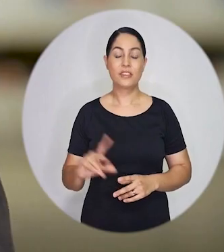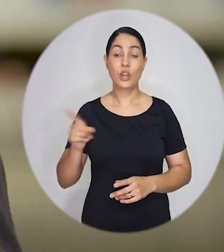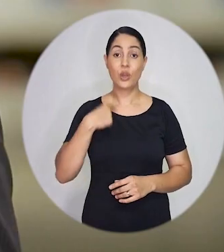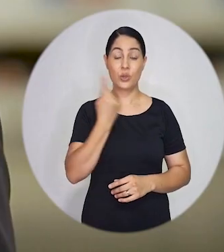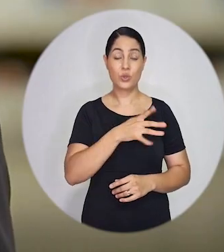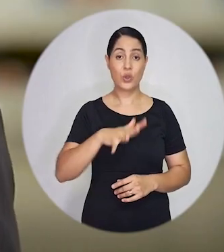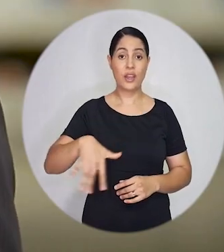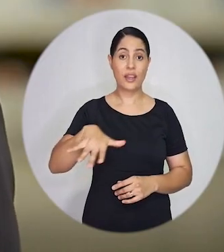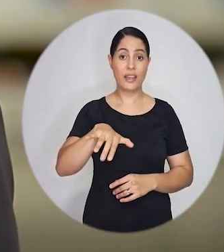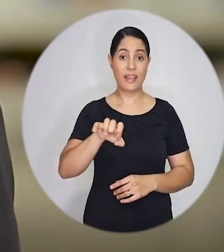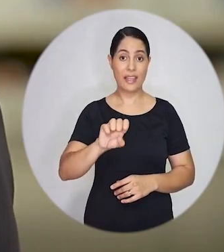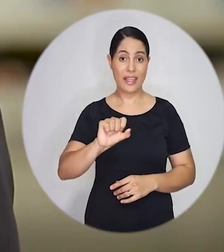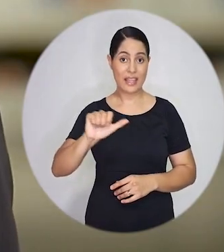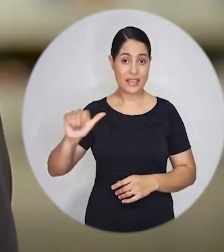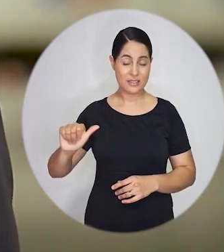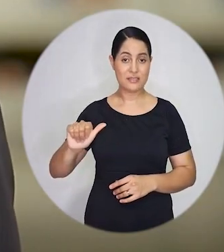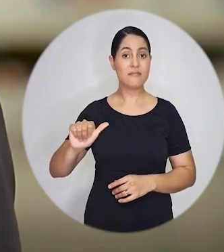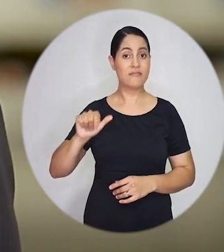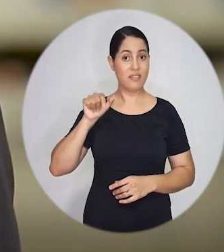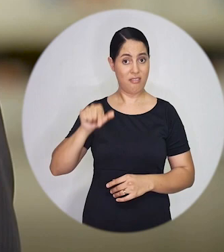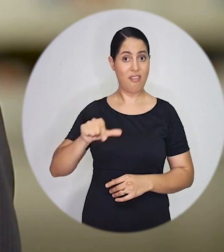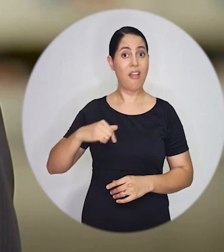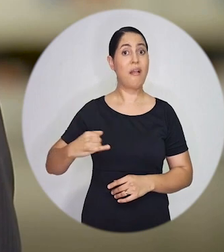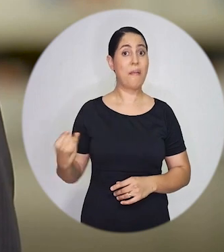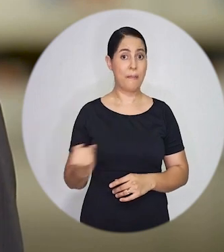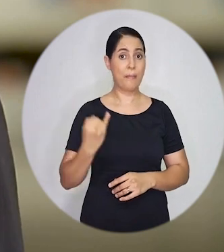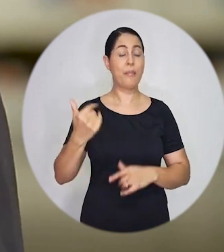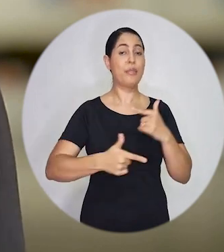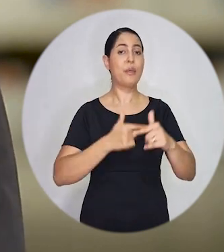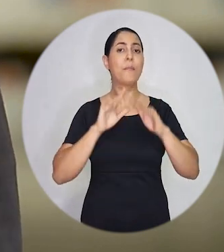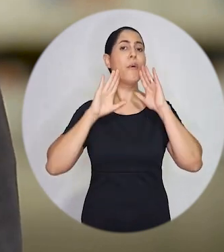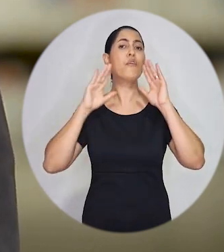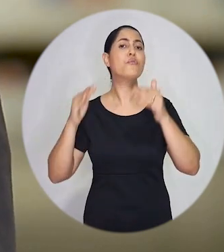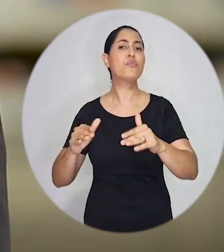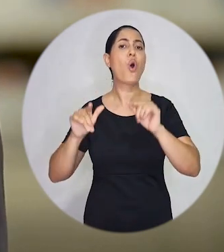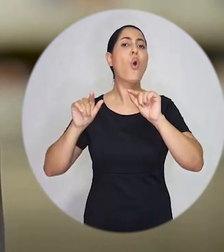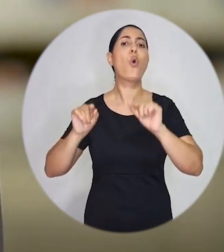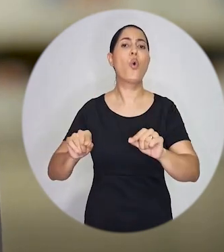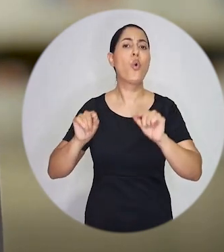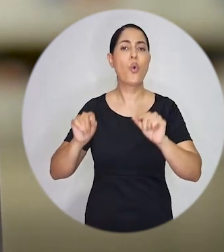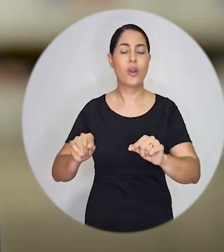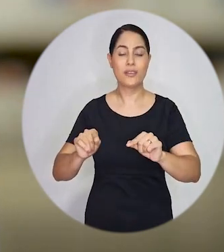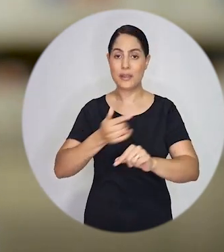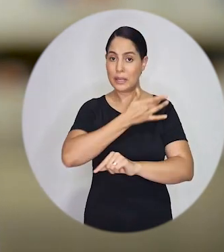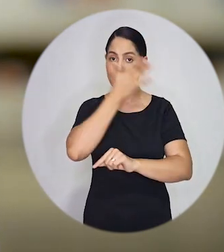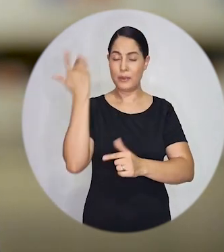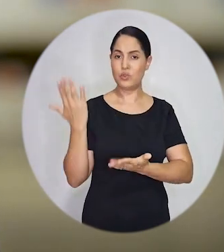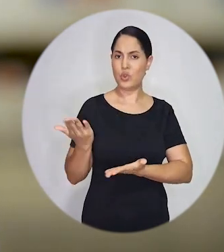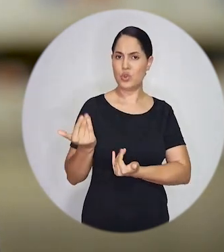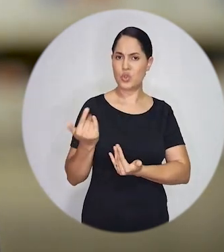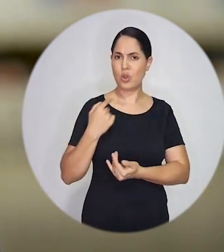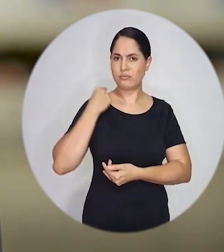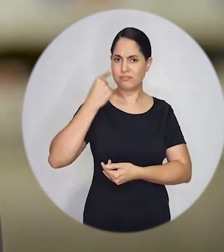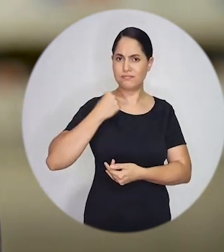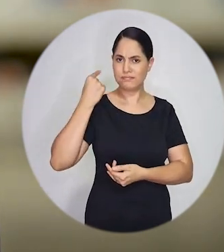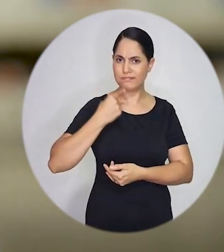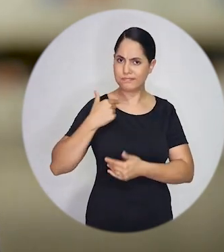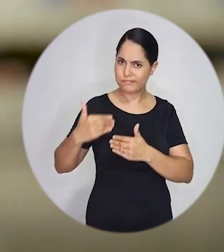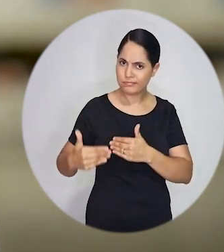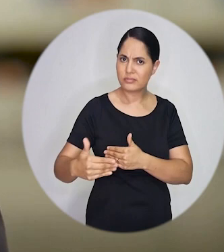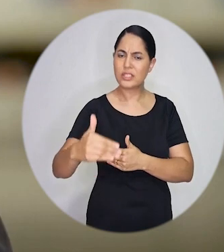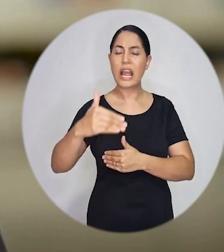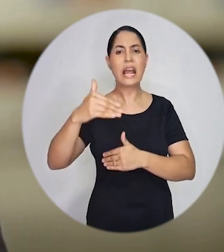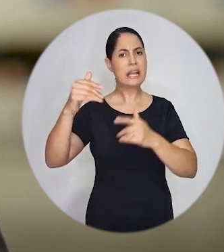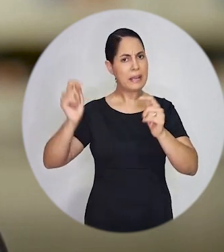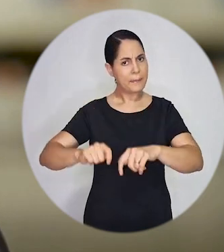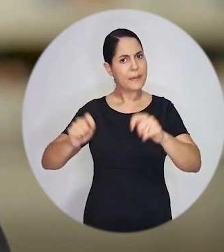A nossa ESA, Escola Superior de Advocacia, ela trabalha com o foco de capacitar o jovem advogado, a jovem